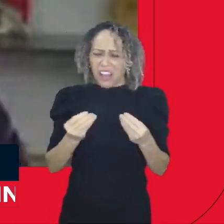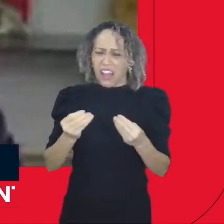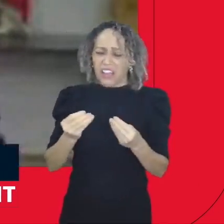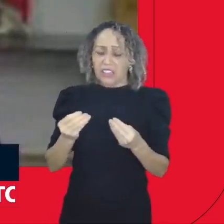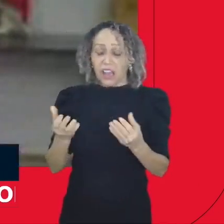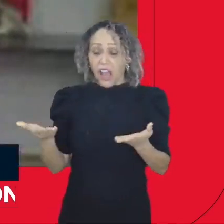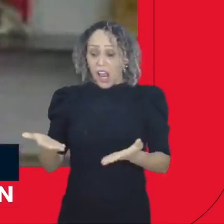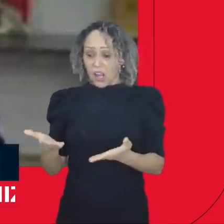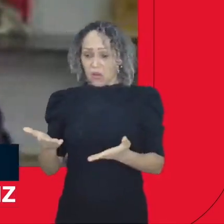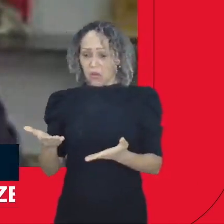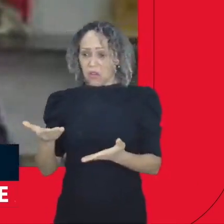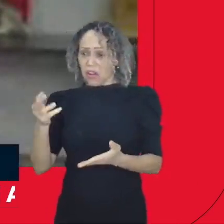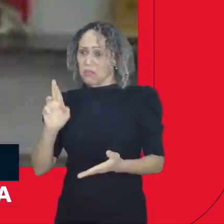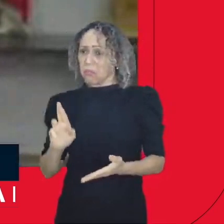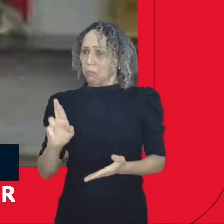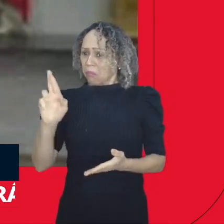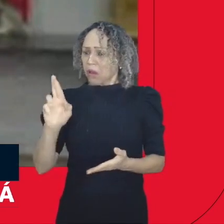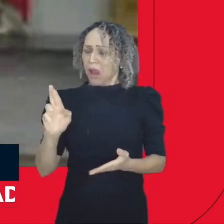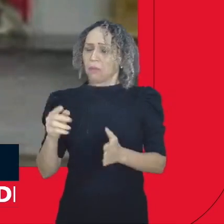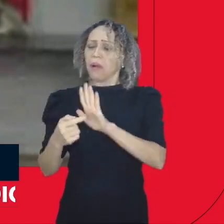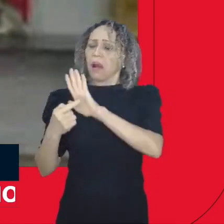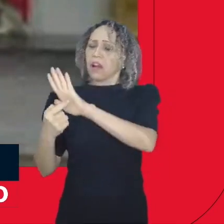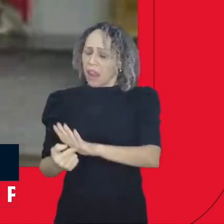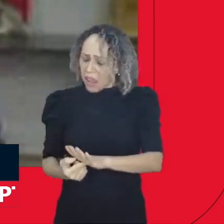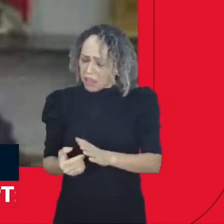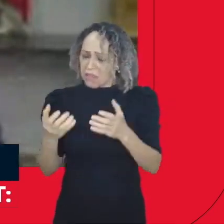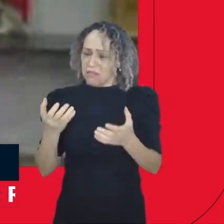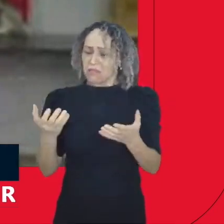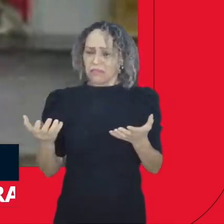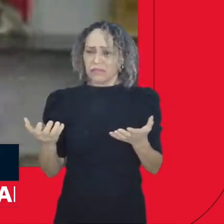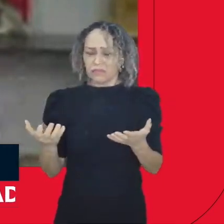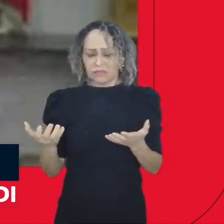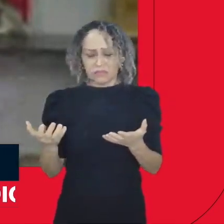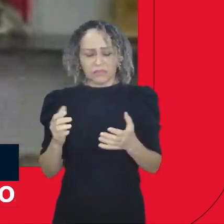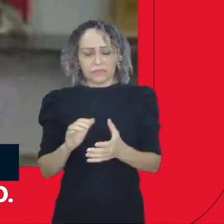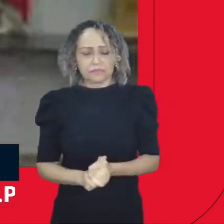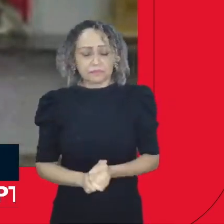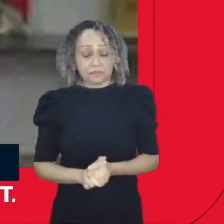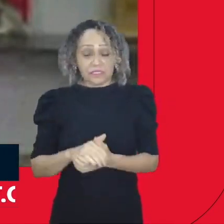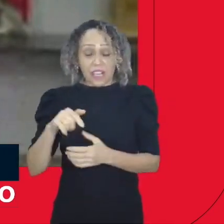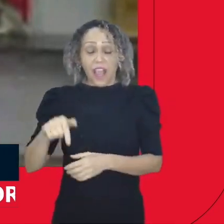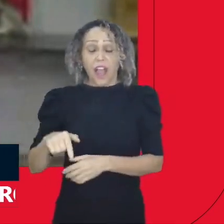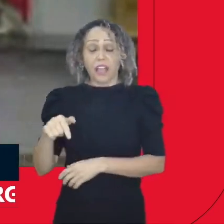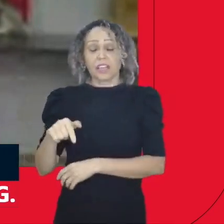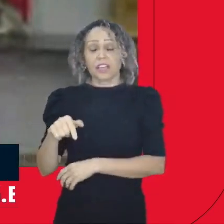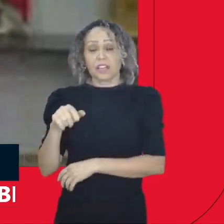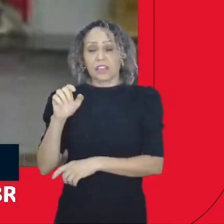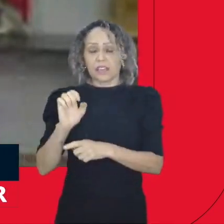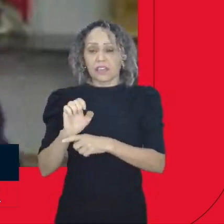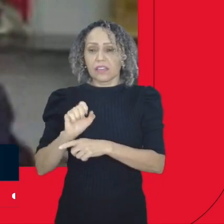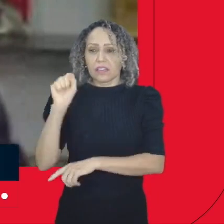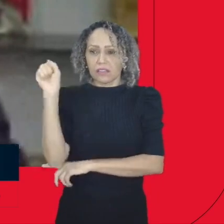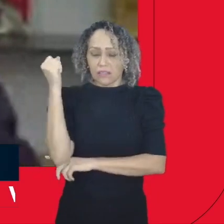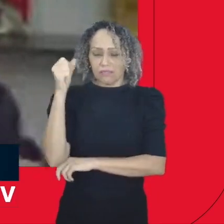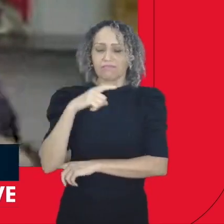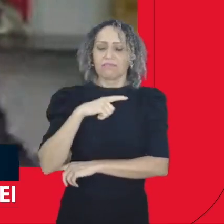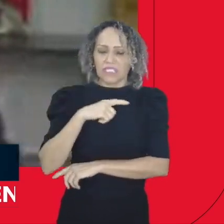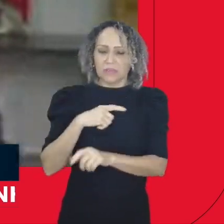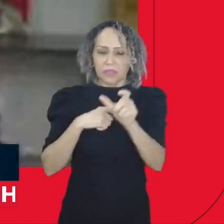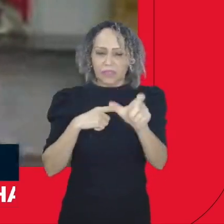reprisar aqui no Rio Grande esse governo desastroso a nível nacional, que tem também aqui no Rio Grande o Eduardo Leite, que além de votar,